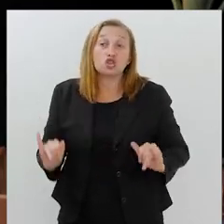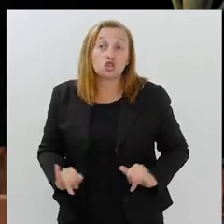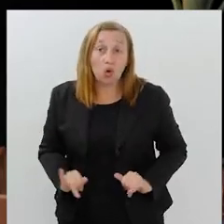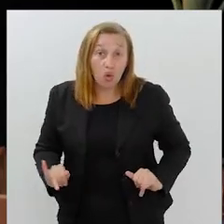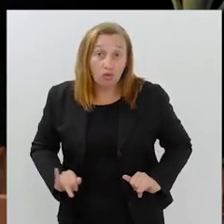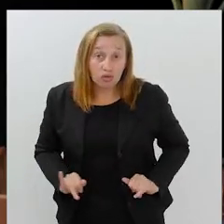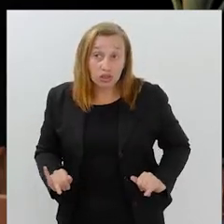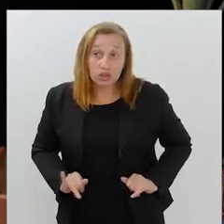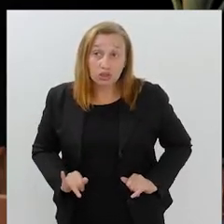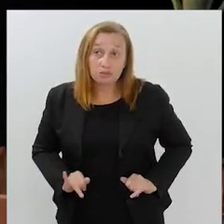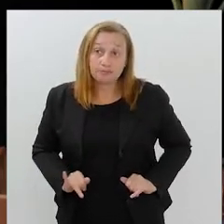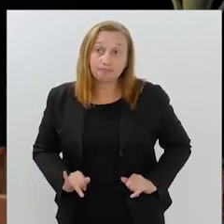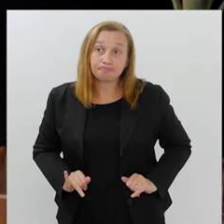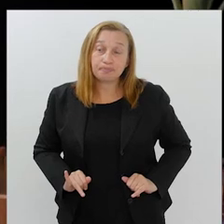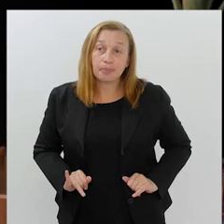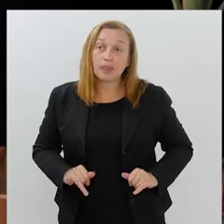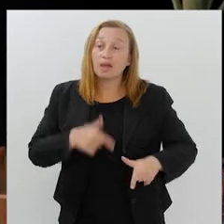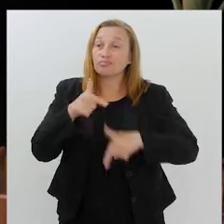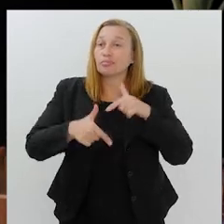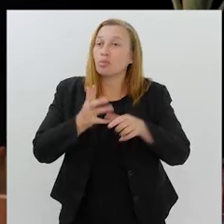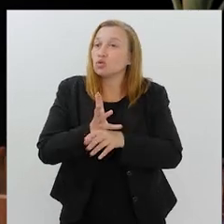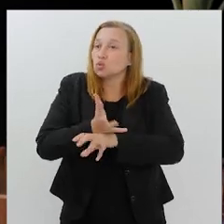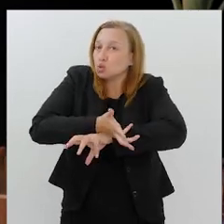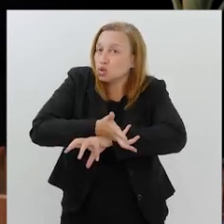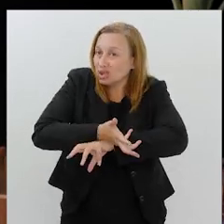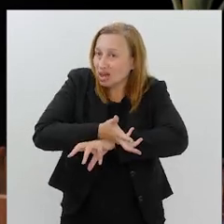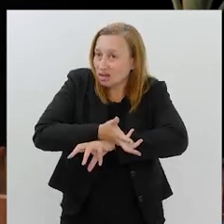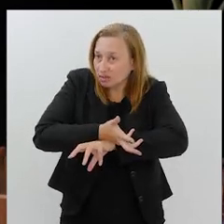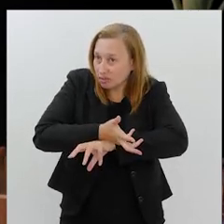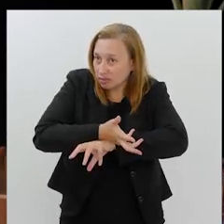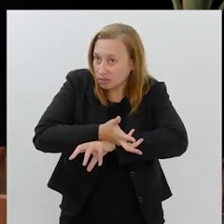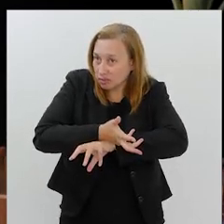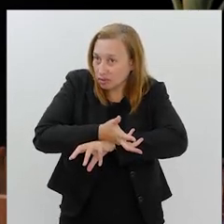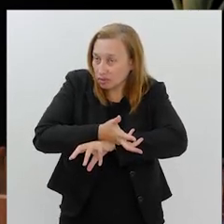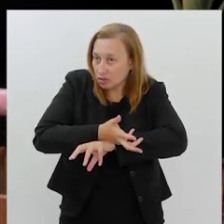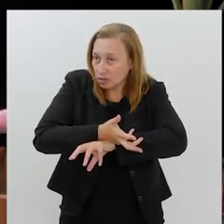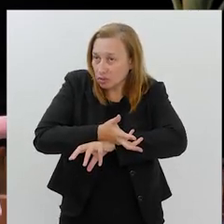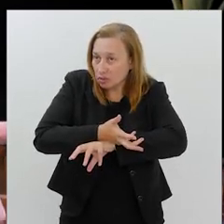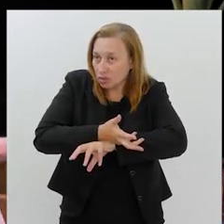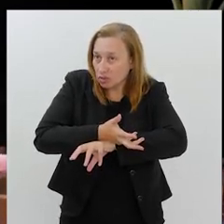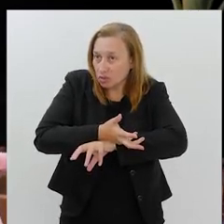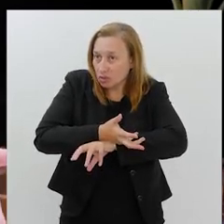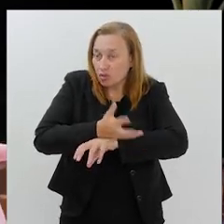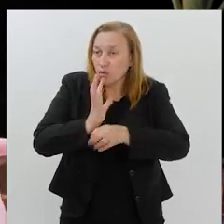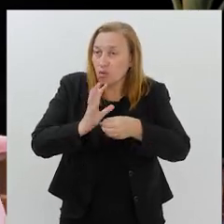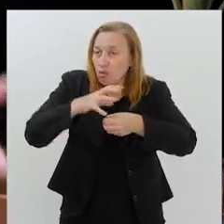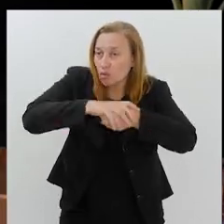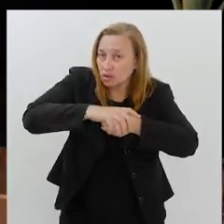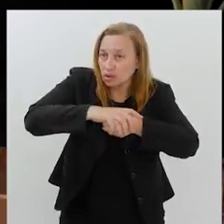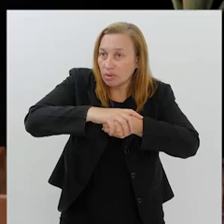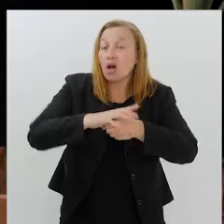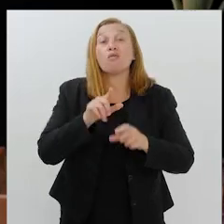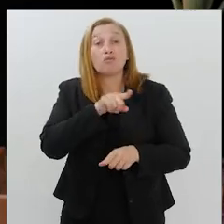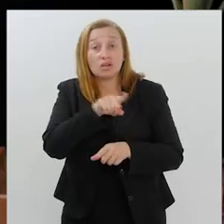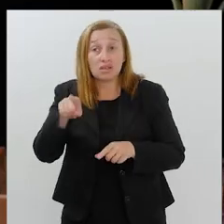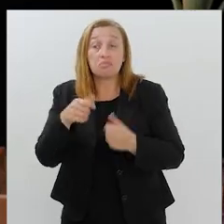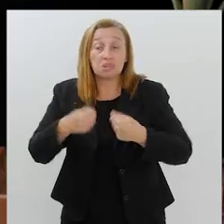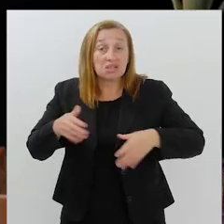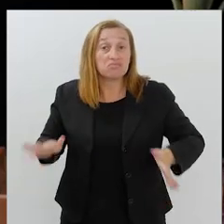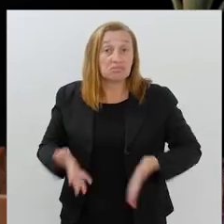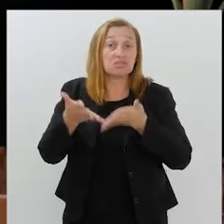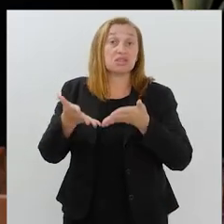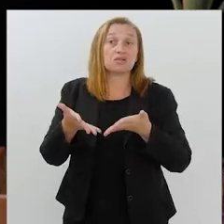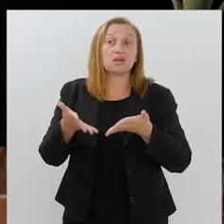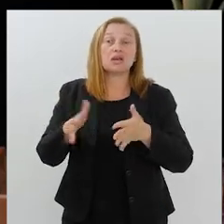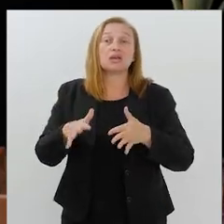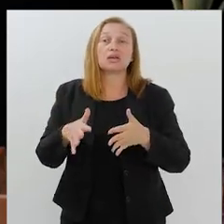sofre né com a o trabalho escravo contemporâneo chamado trabalho escravo contemporâneo Então você precisa dessas